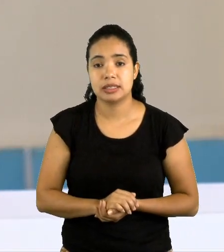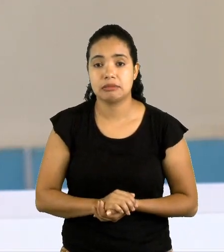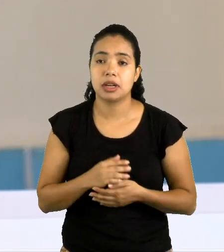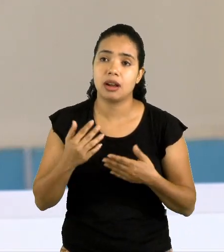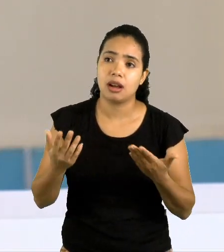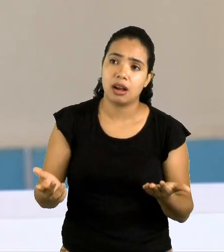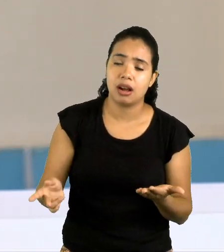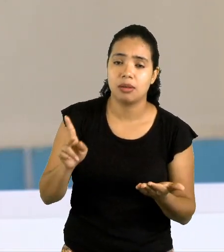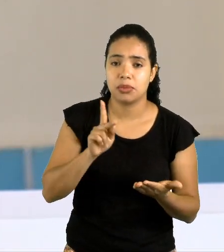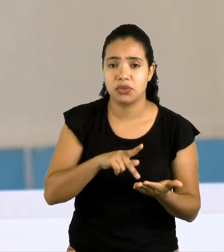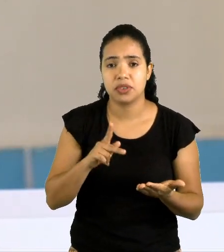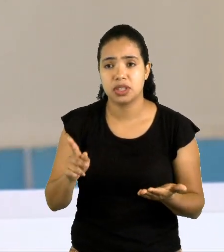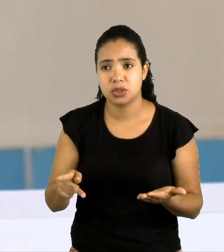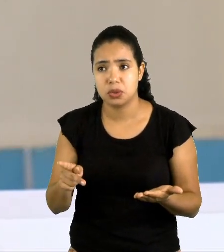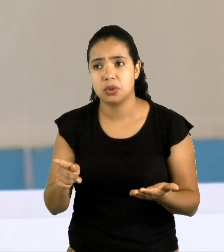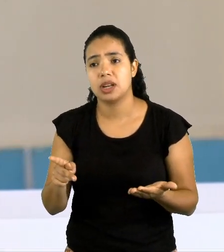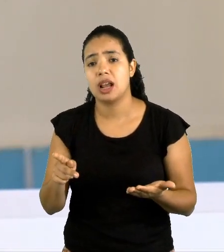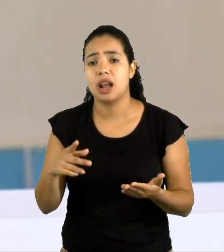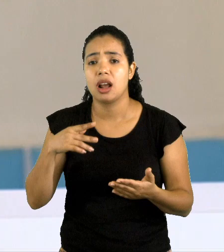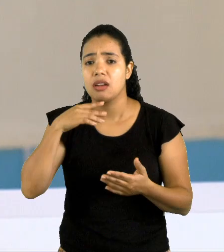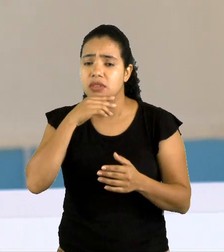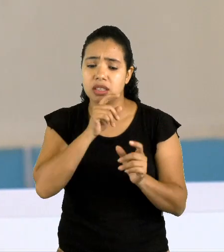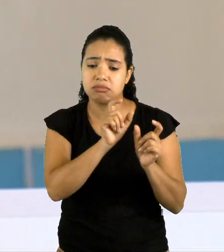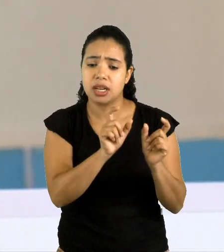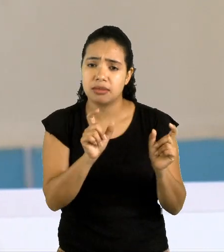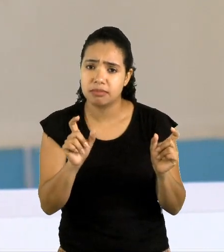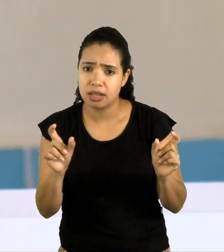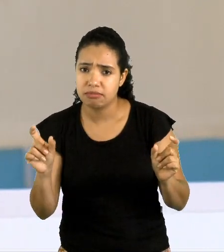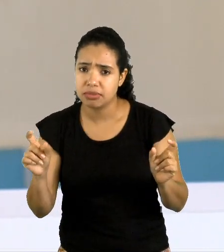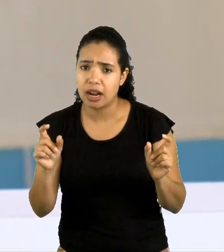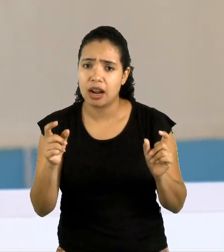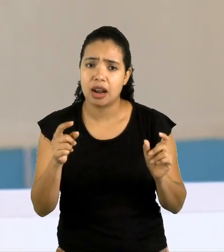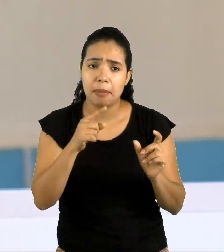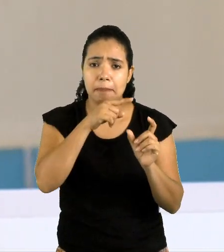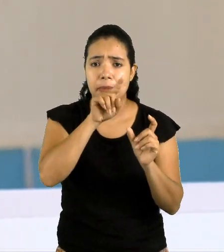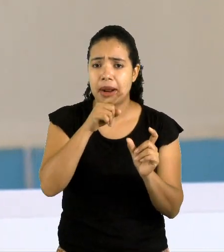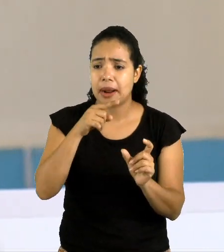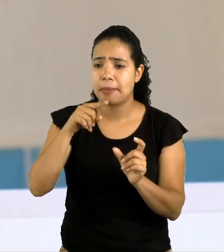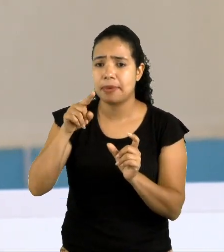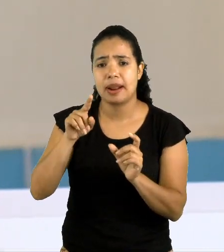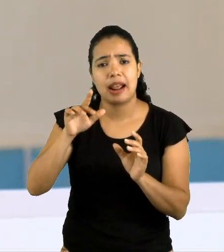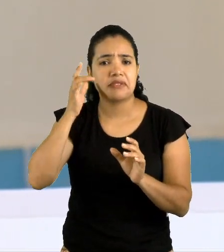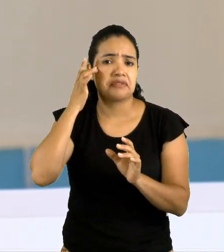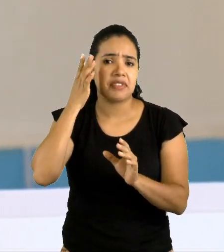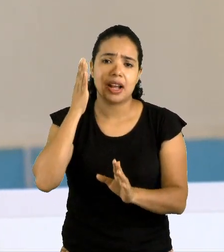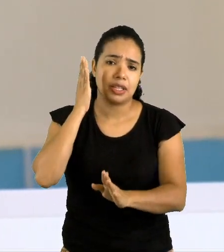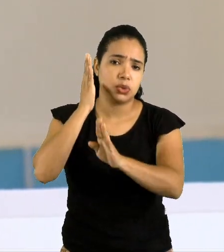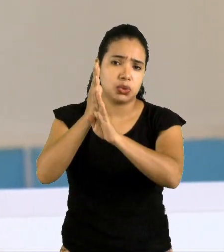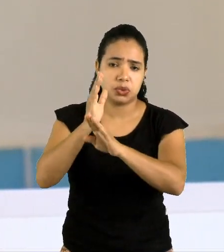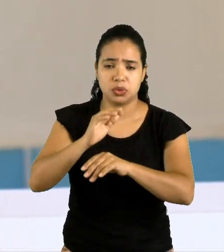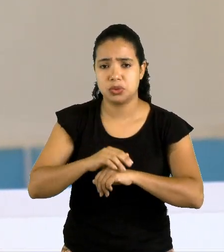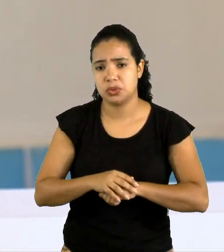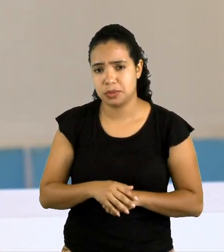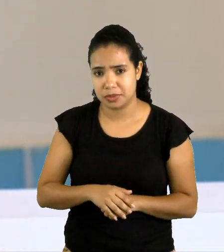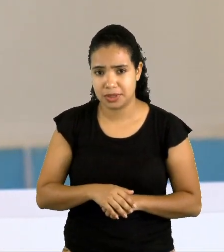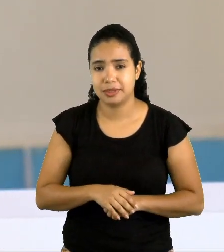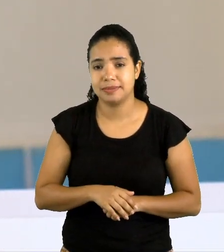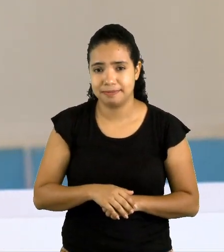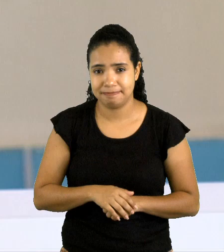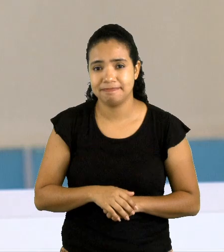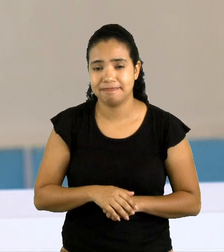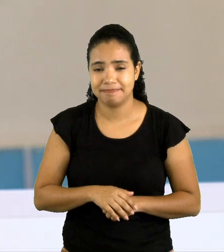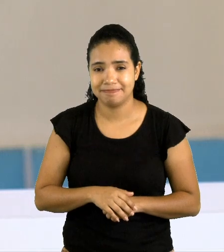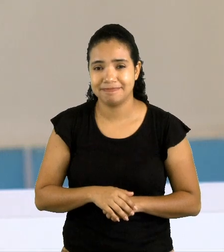Prof, embora nenhuma dessas palavras tenha acento, é fácil de descobrir a tonacidade